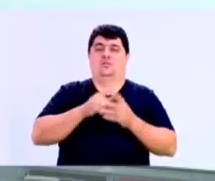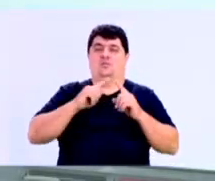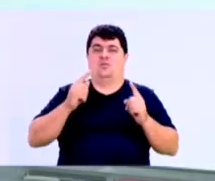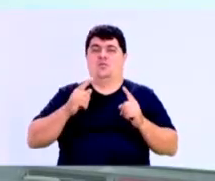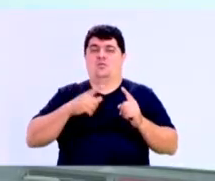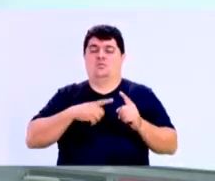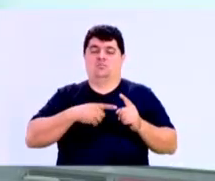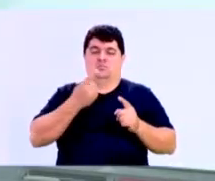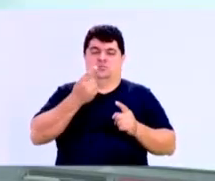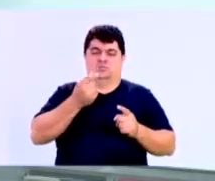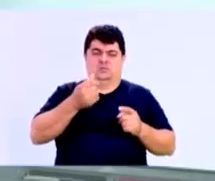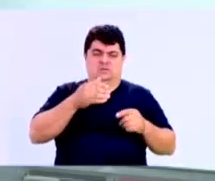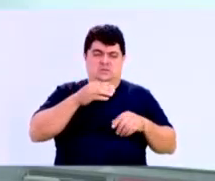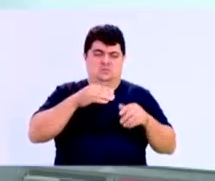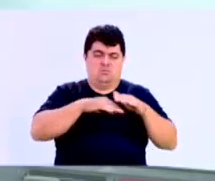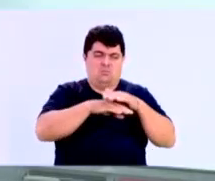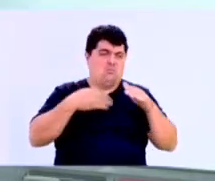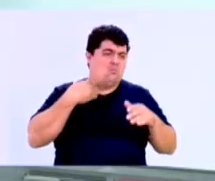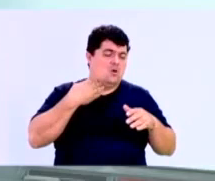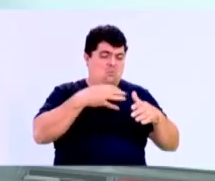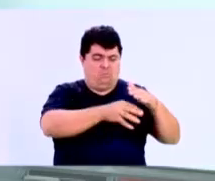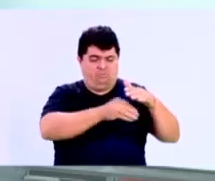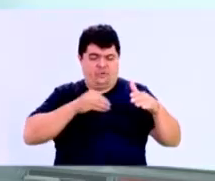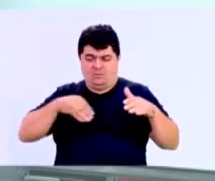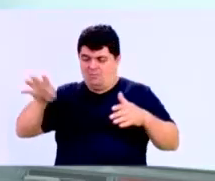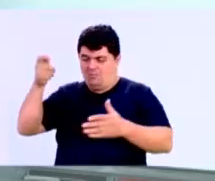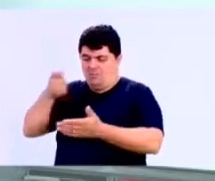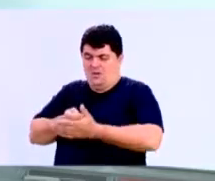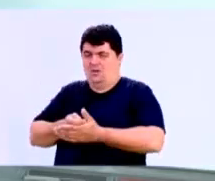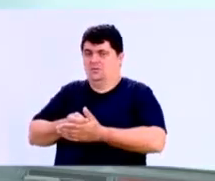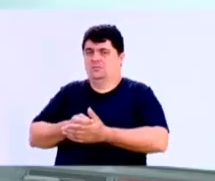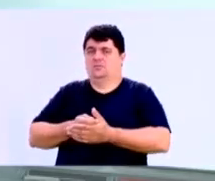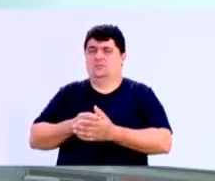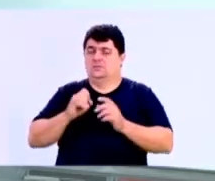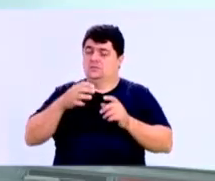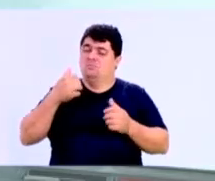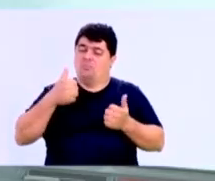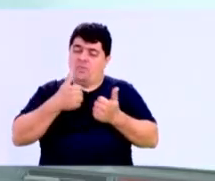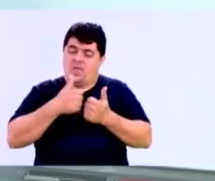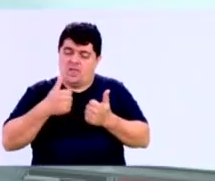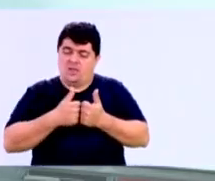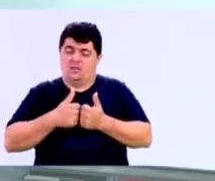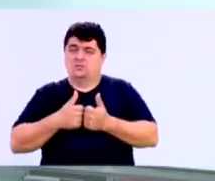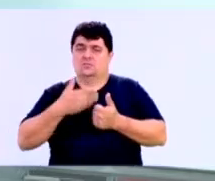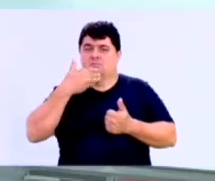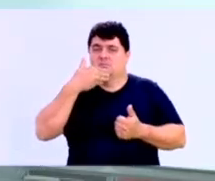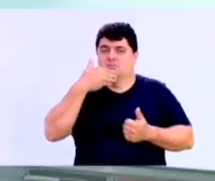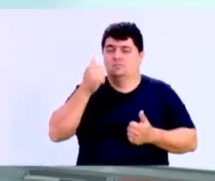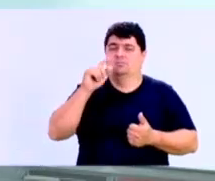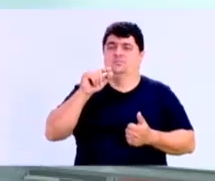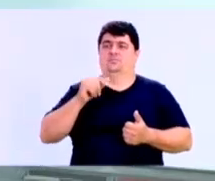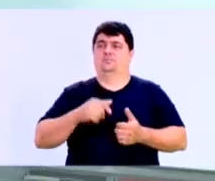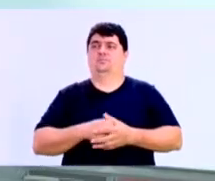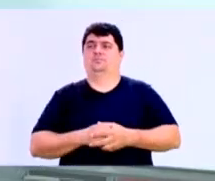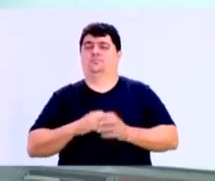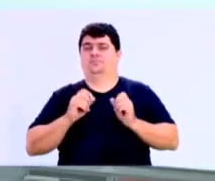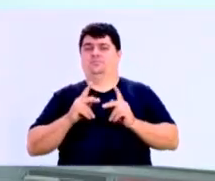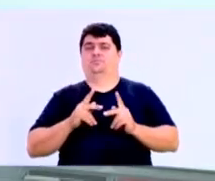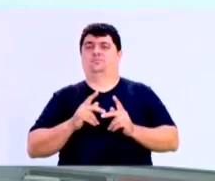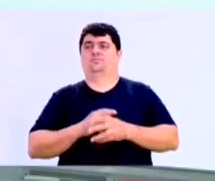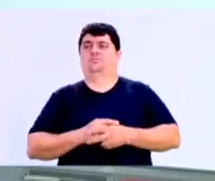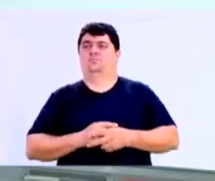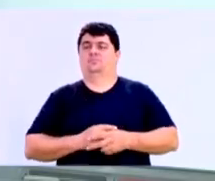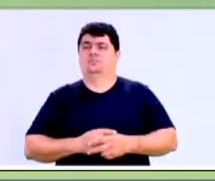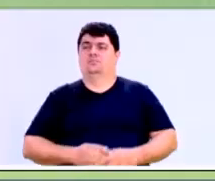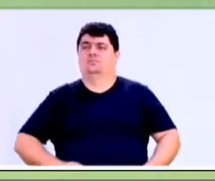usar recursos próprios para cobrir esses dias. Então, quanto mais eu aproximar, melhor é. Correto? Vamos